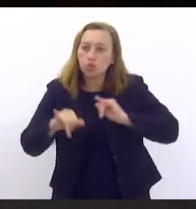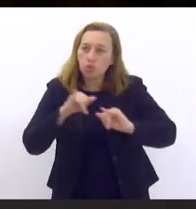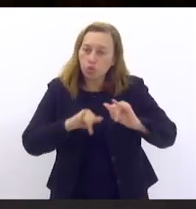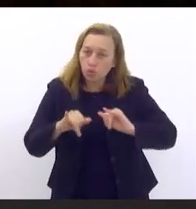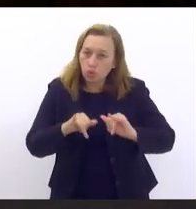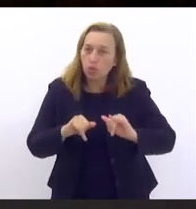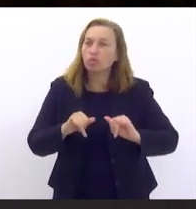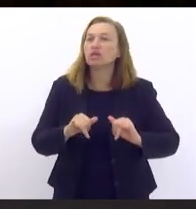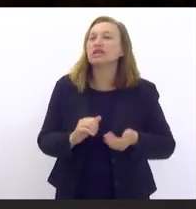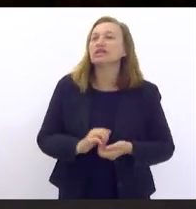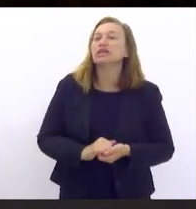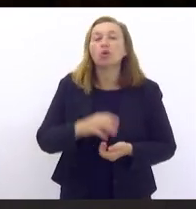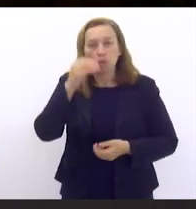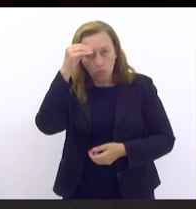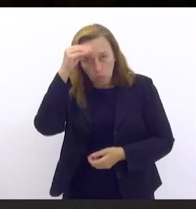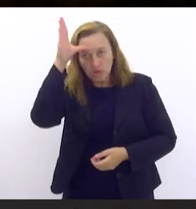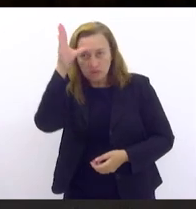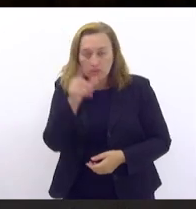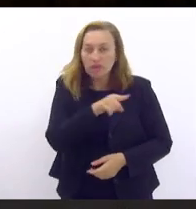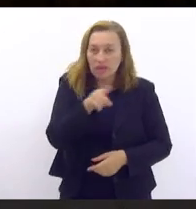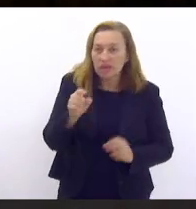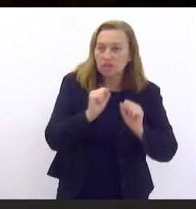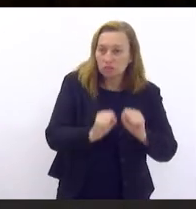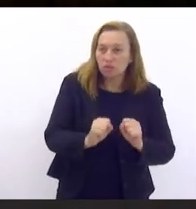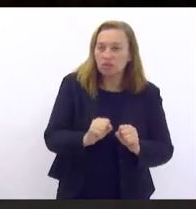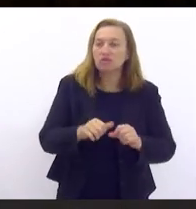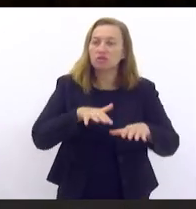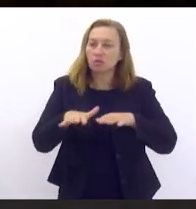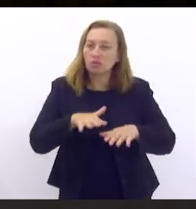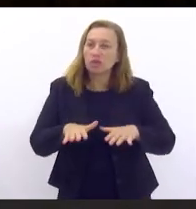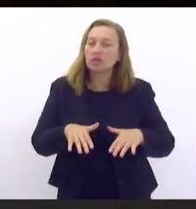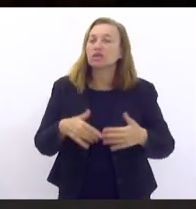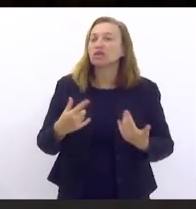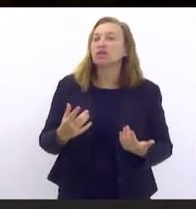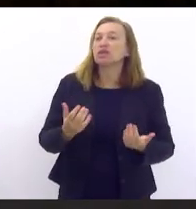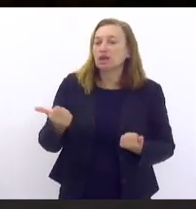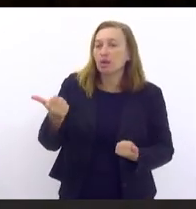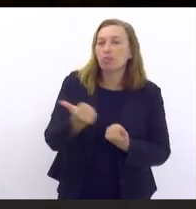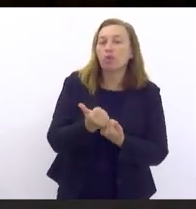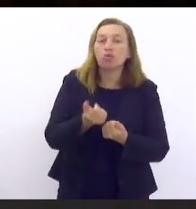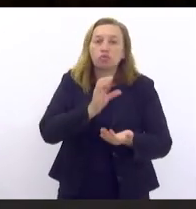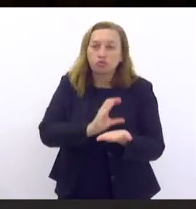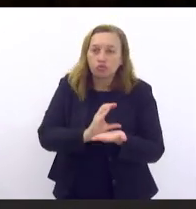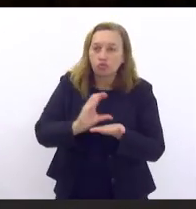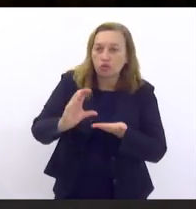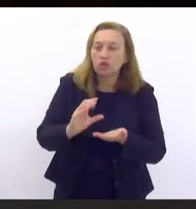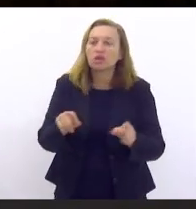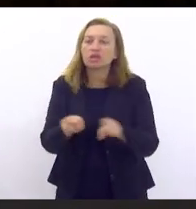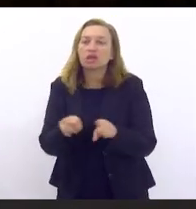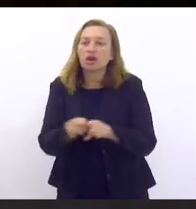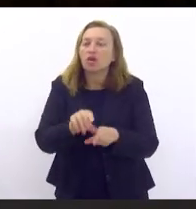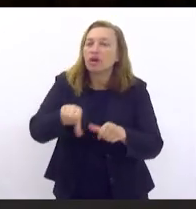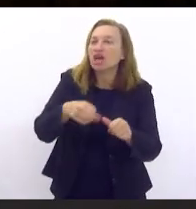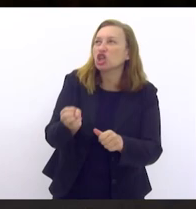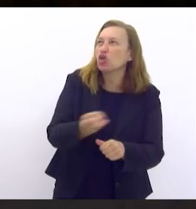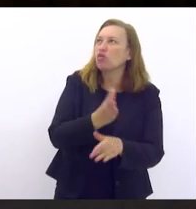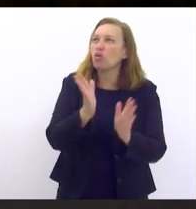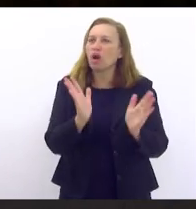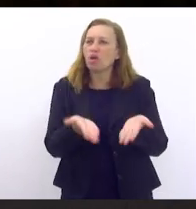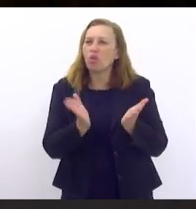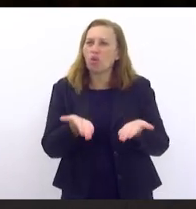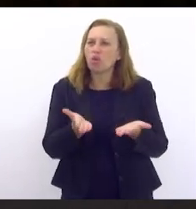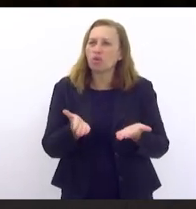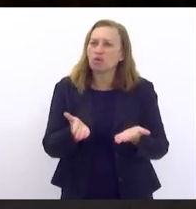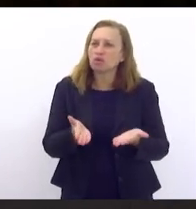só educação mas informação conhecimento para que eles fazer esse movimento e apoio financeiro também né a gente renovou agora no no